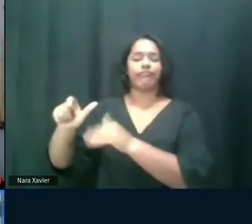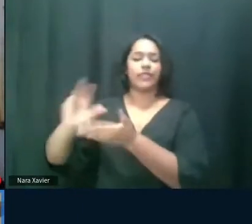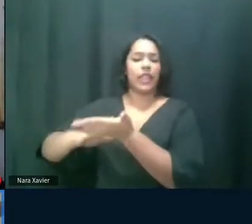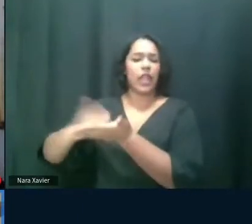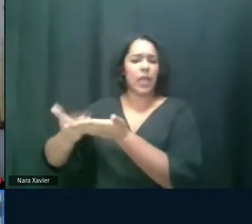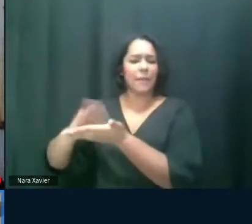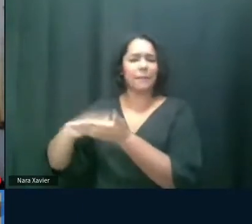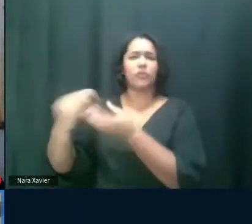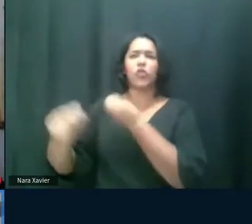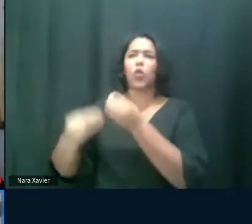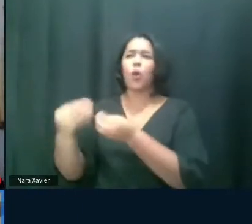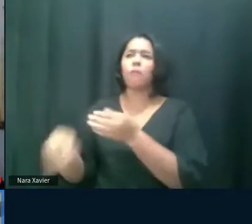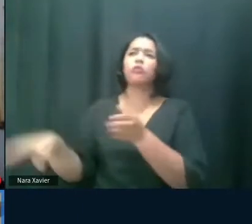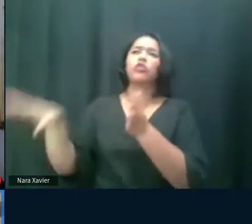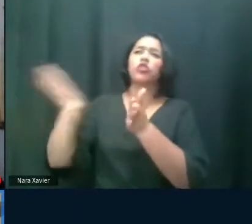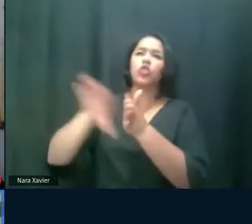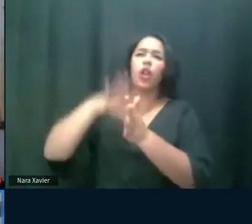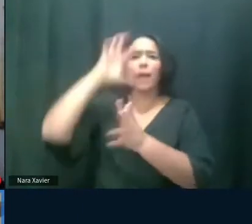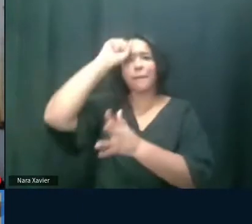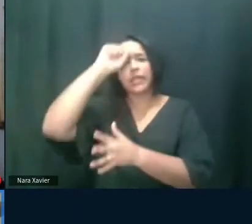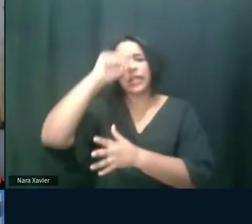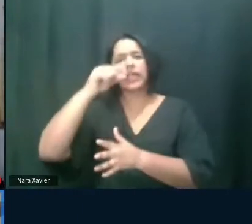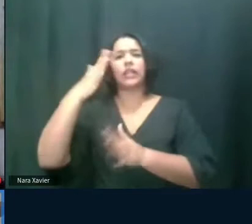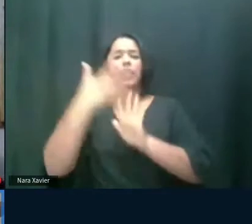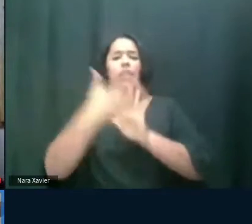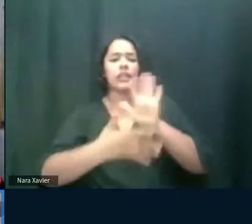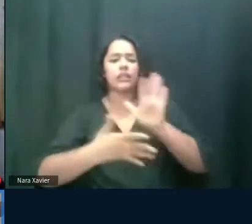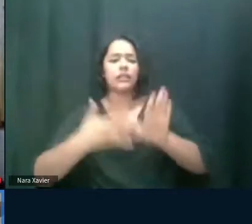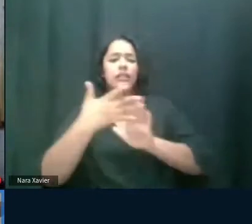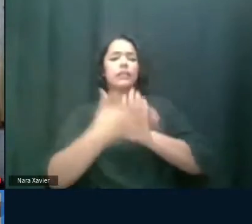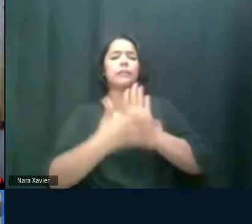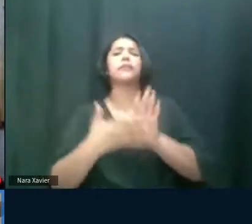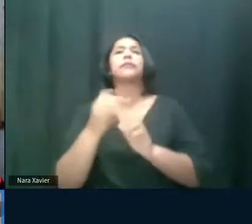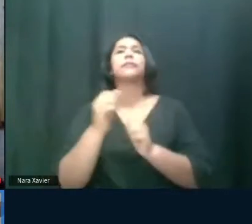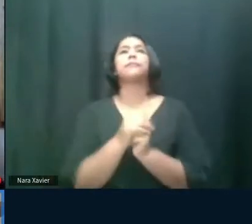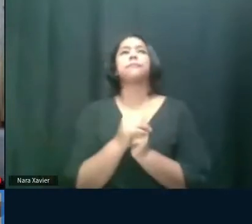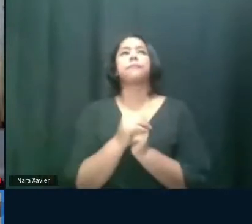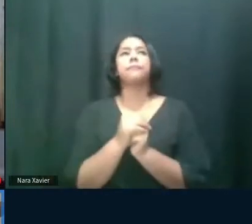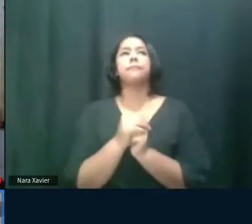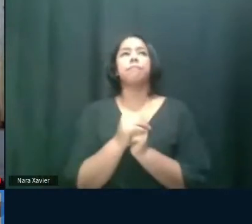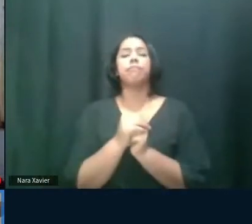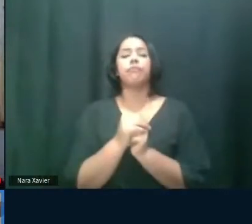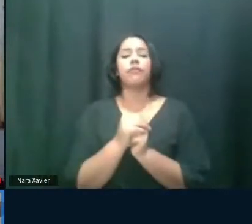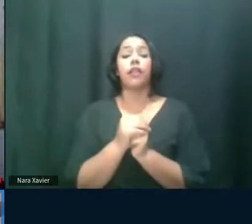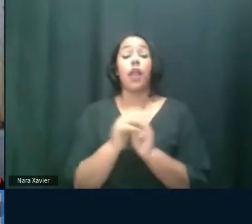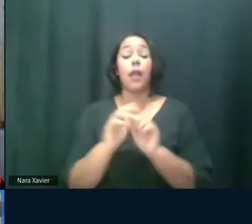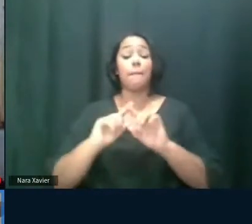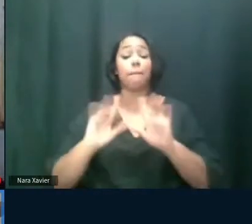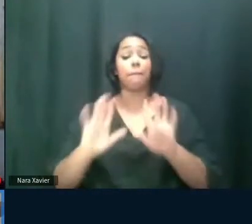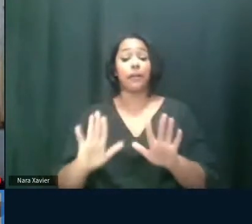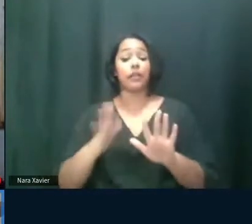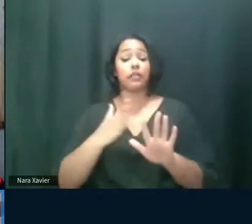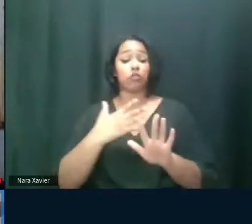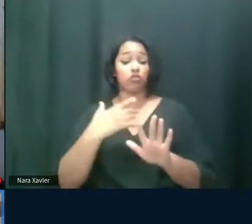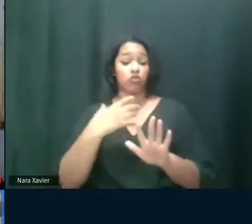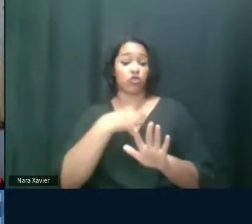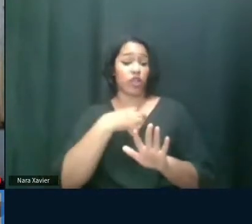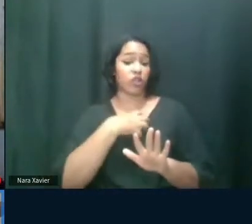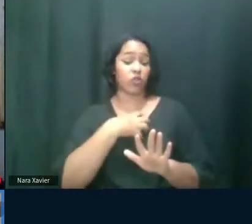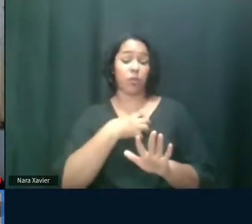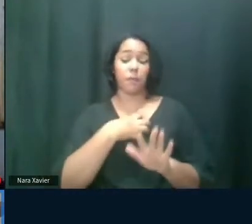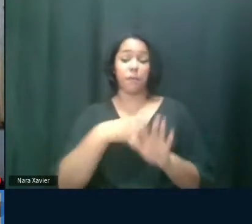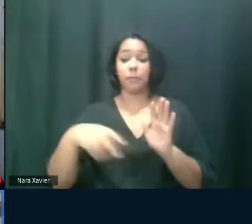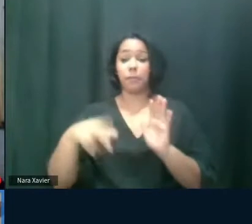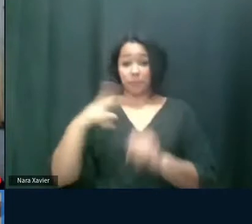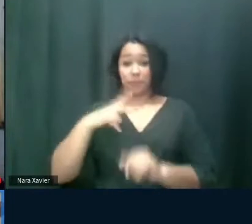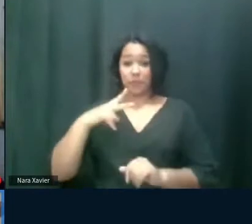chegaram às línguas de sinais, ou à língua de sinal brasileira. Então, de uma forma um pouco íntima, que eu gostei muito,